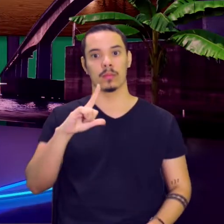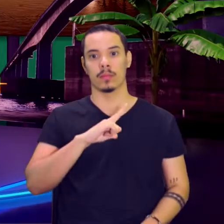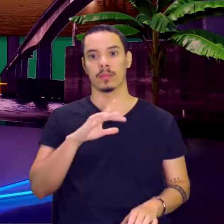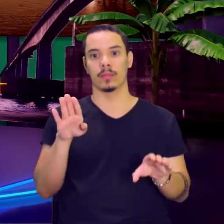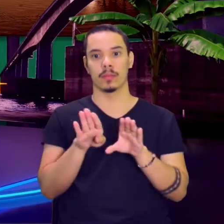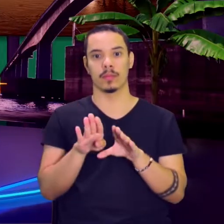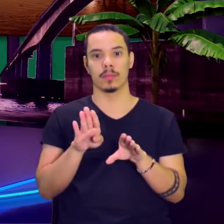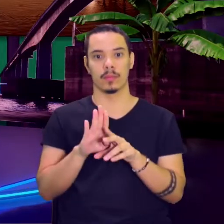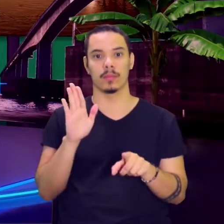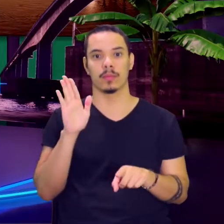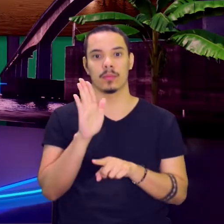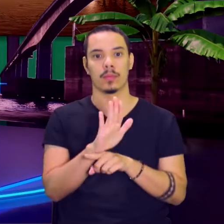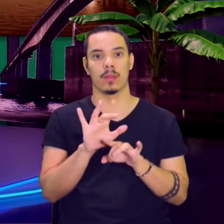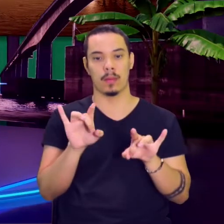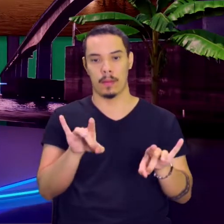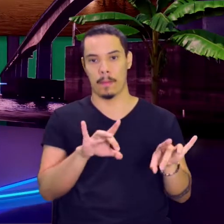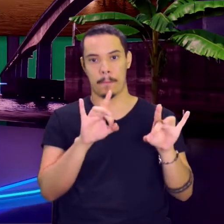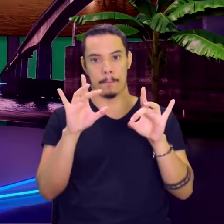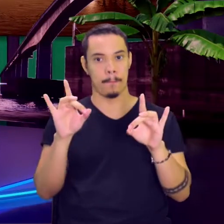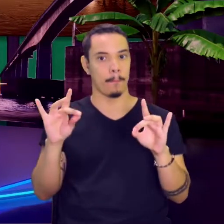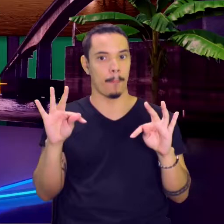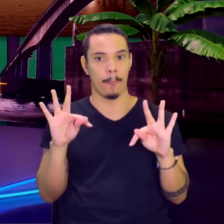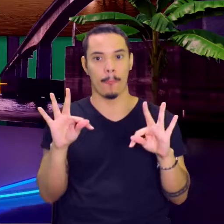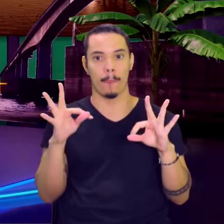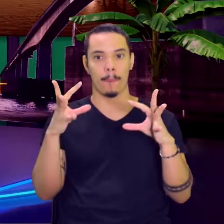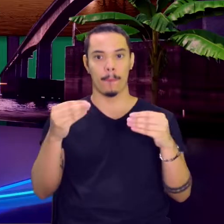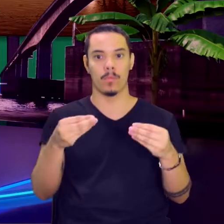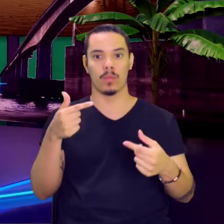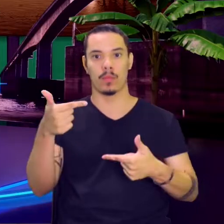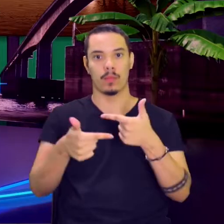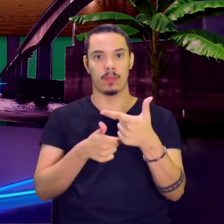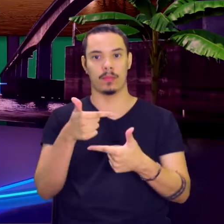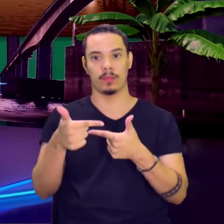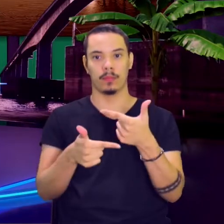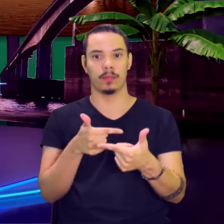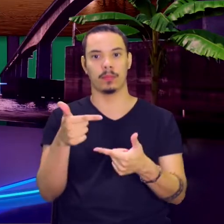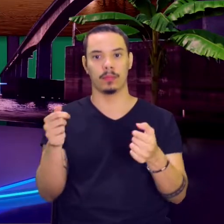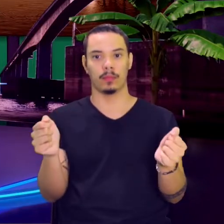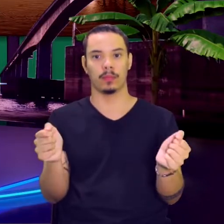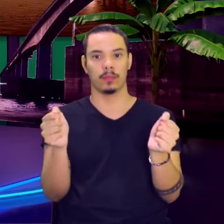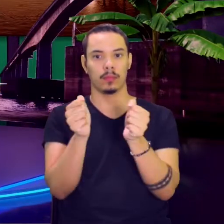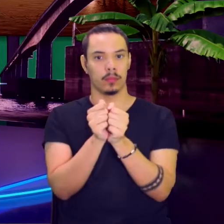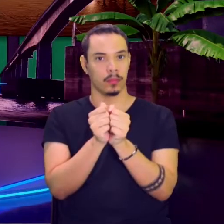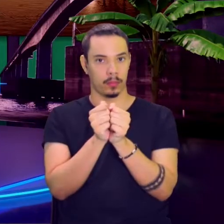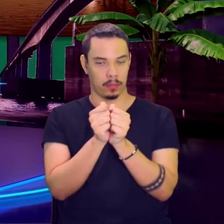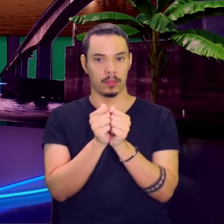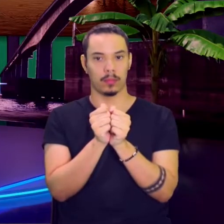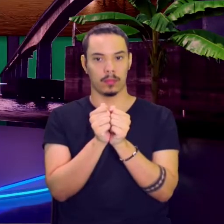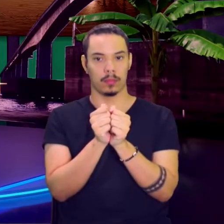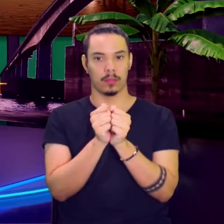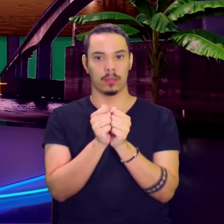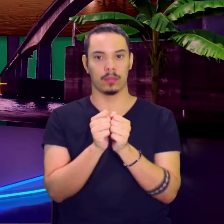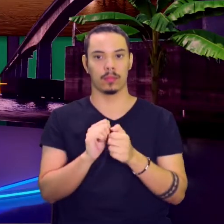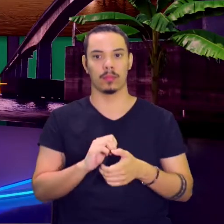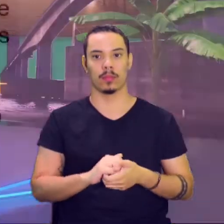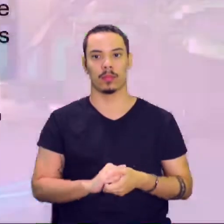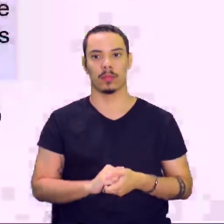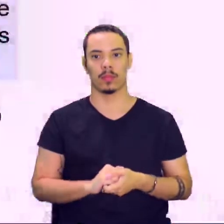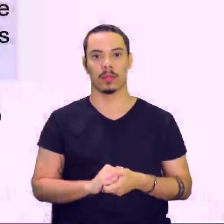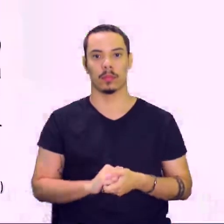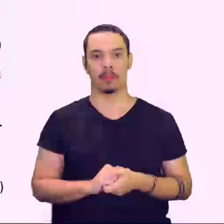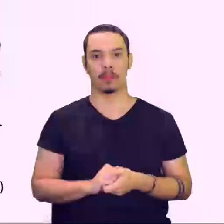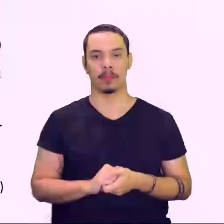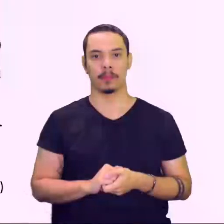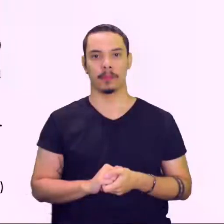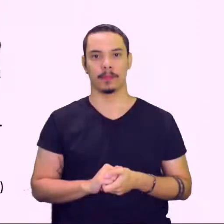atribuições específicas de todas trabalharem em conjunto. Com certeza. Beleza? Vamos lá no quadro.